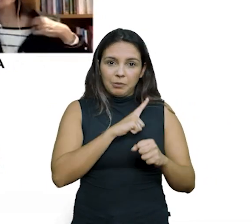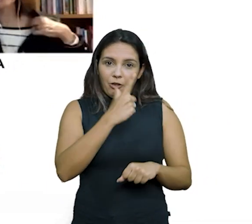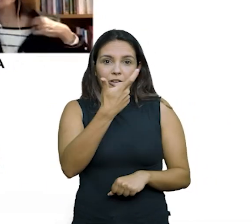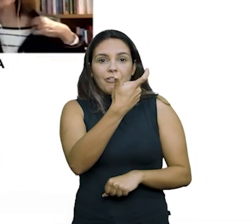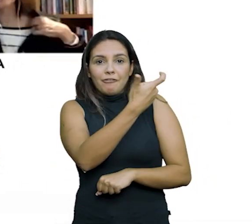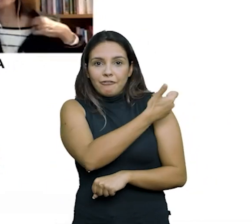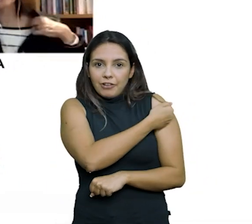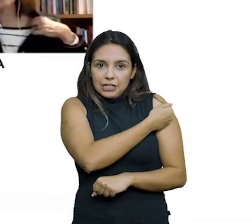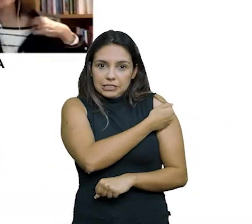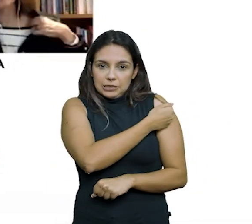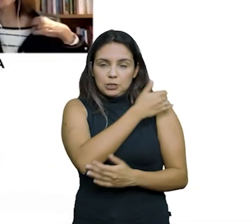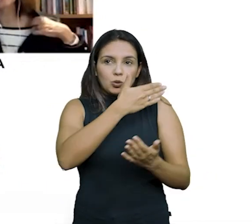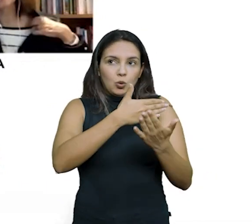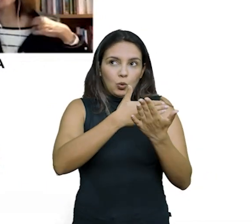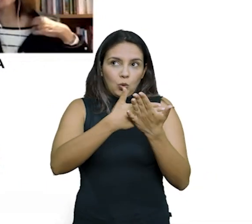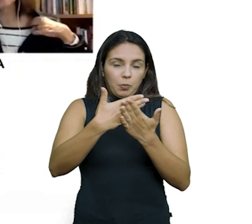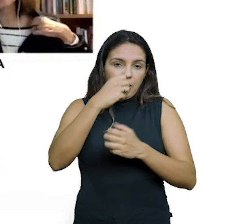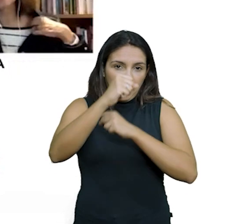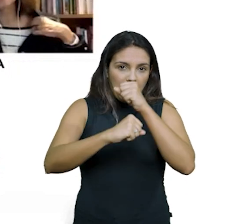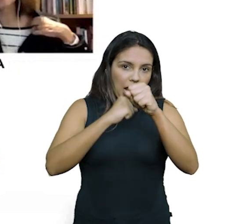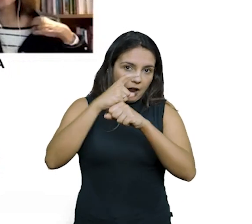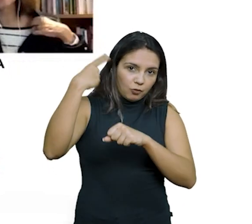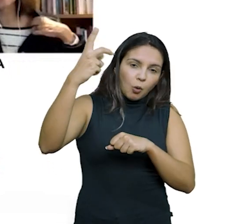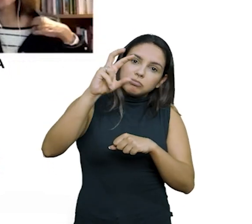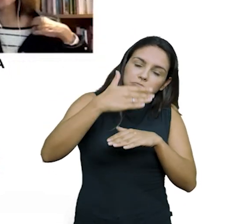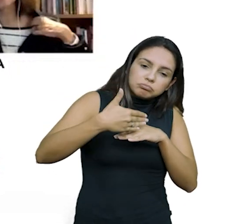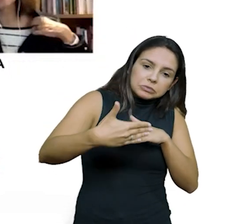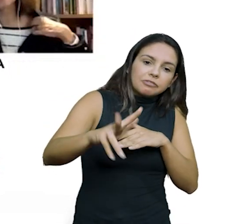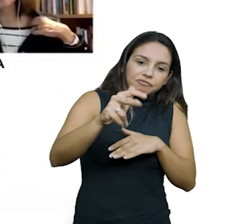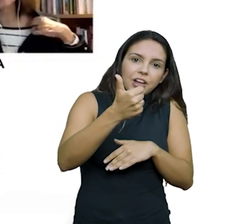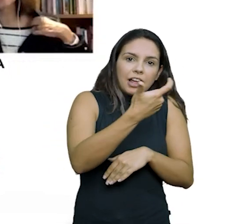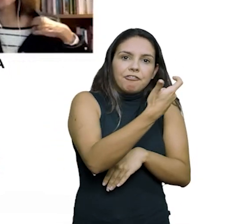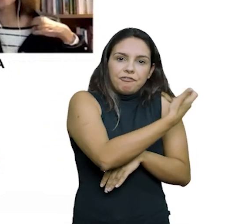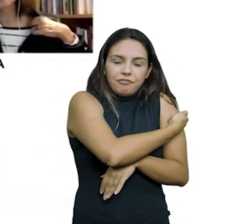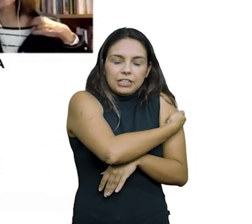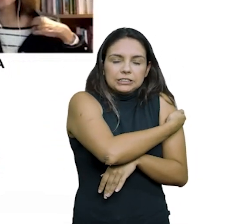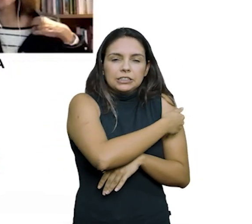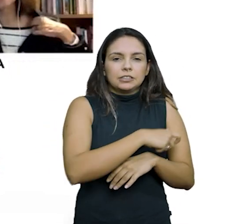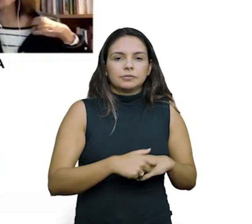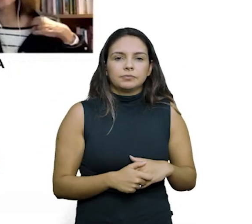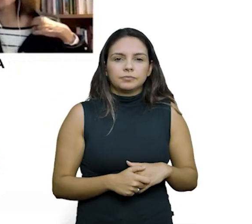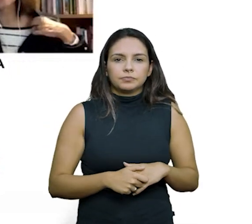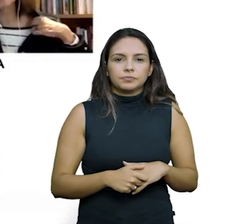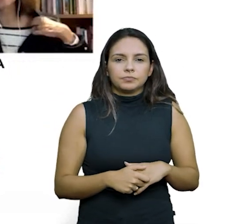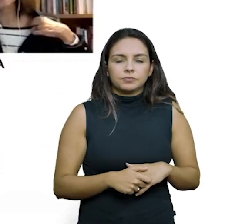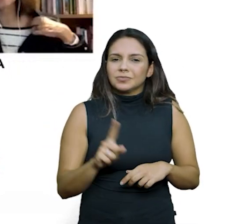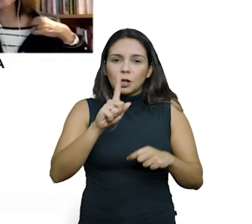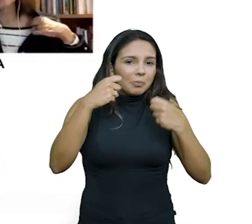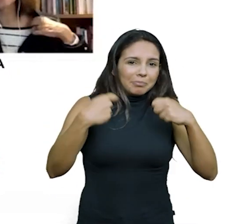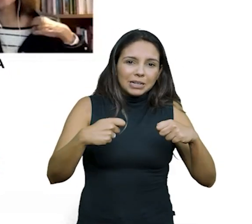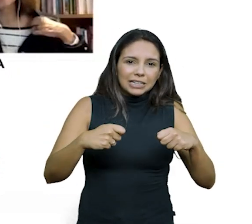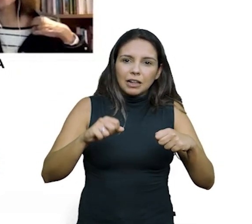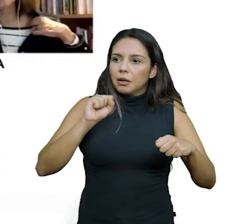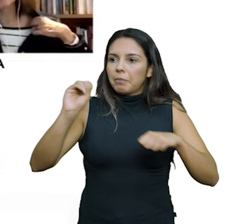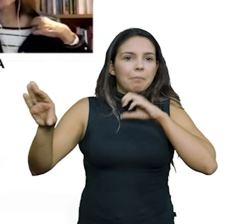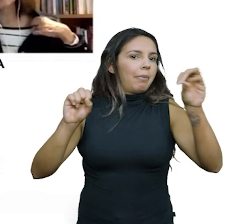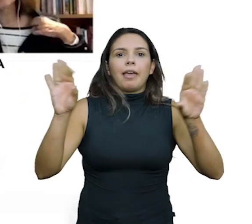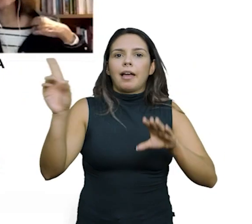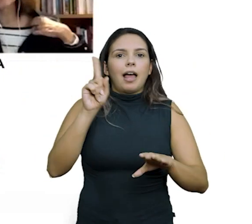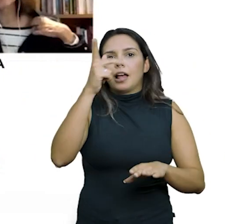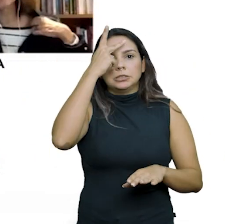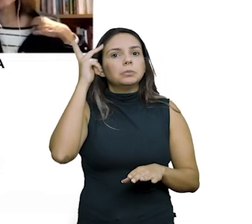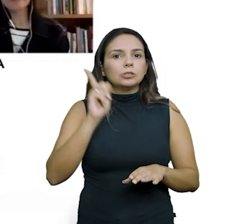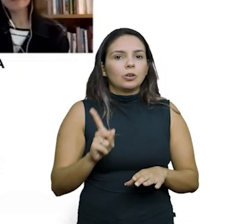ter uma vacina no começo do ano que vem, ou muito em breve nós podemos ter uma vacina e não ser necessário